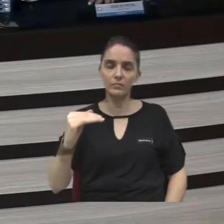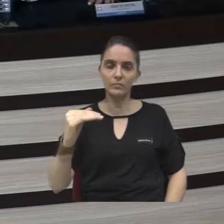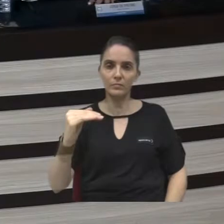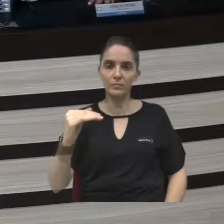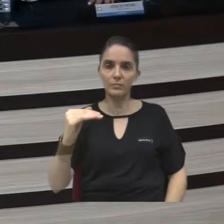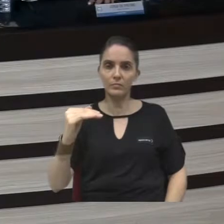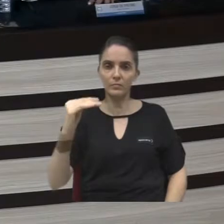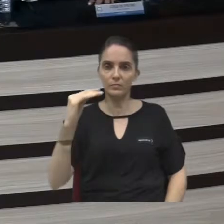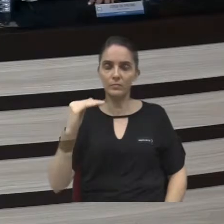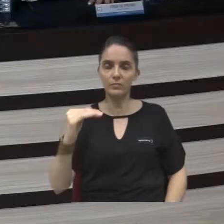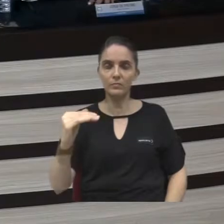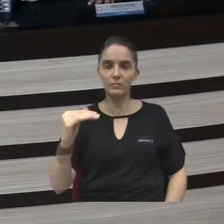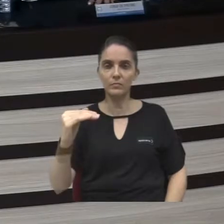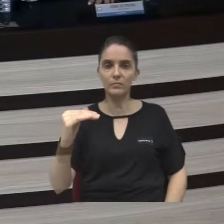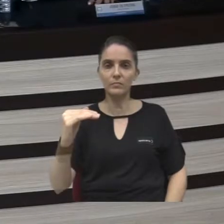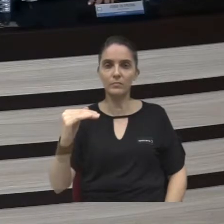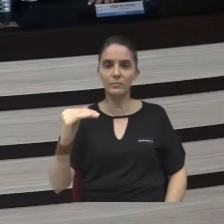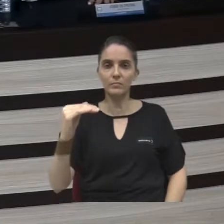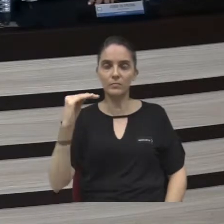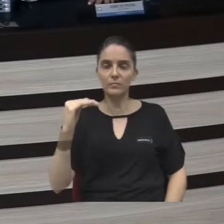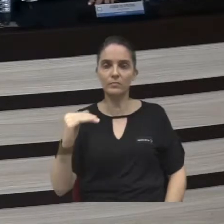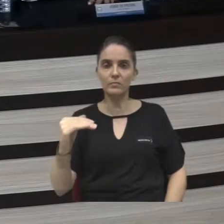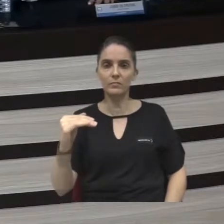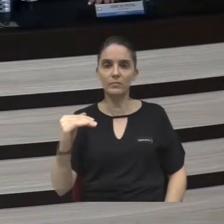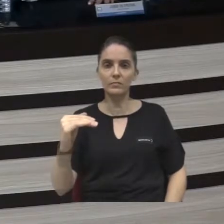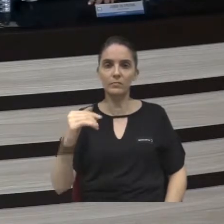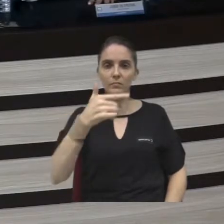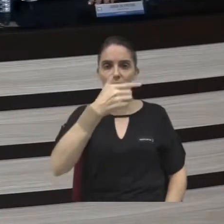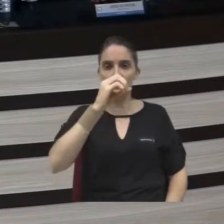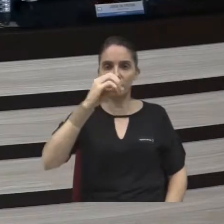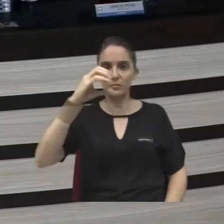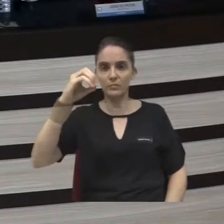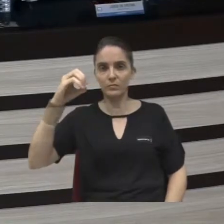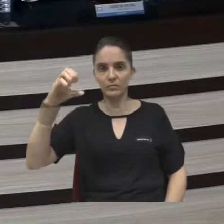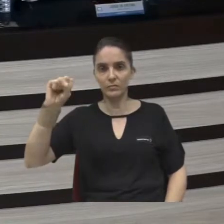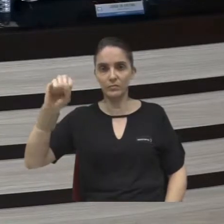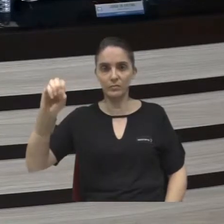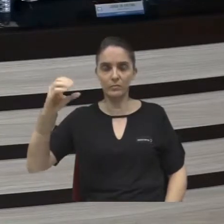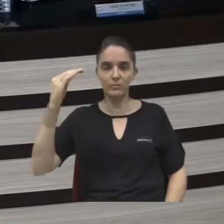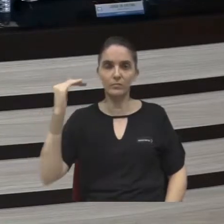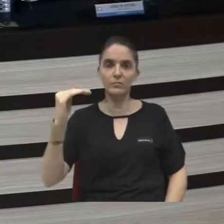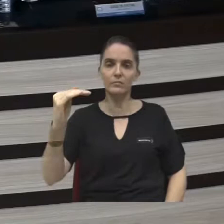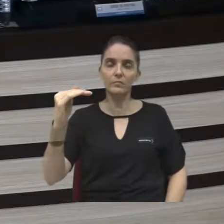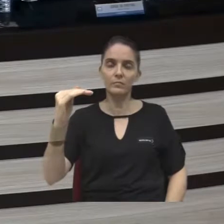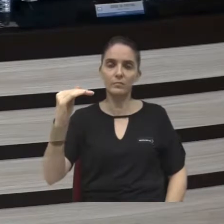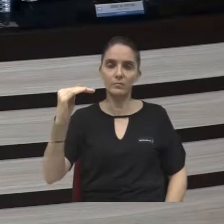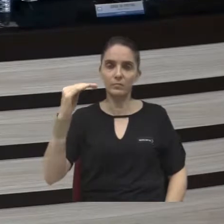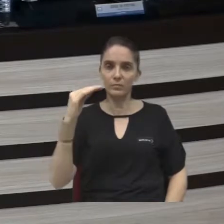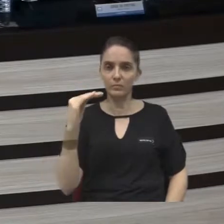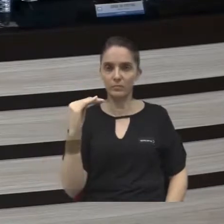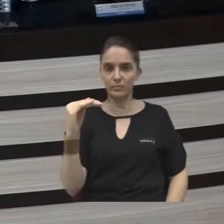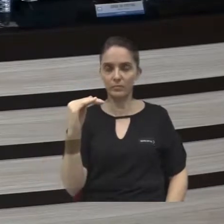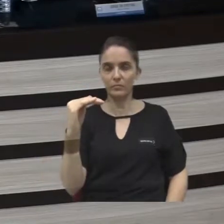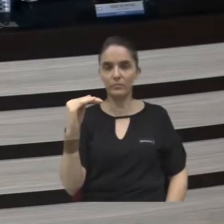20.078, 20.079, 20.080, 20.081, 20.082.